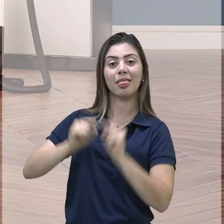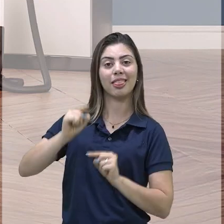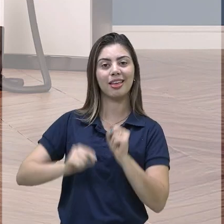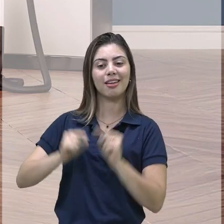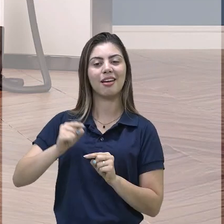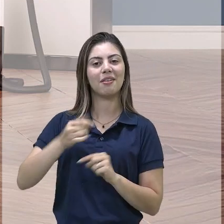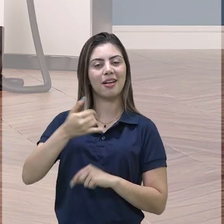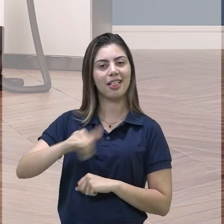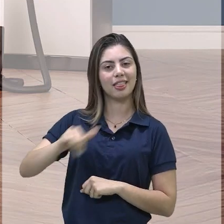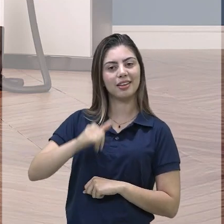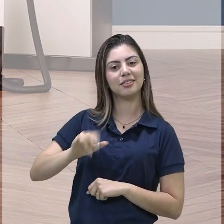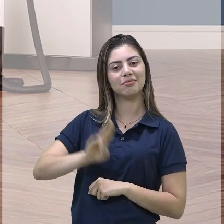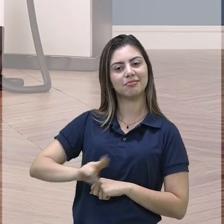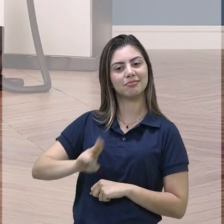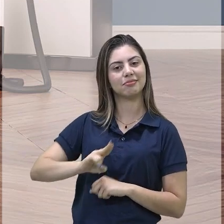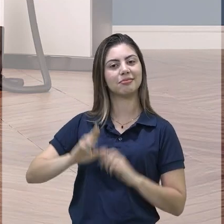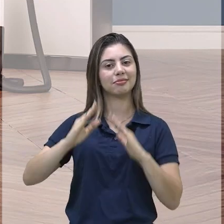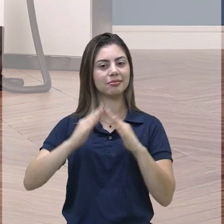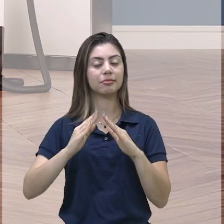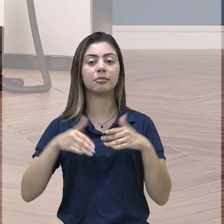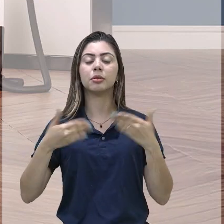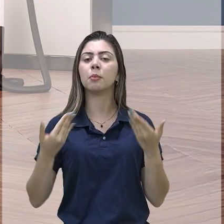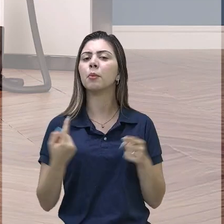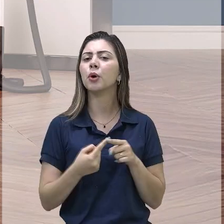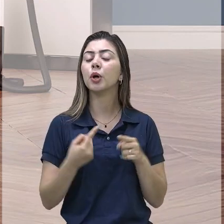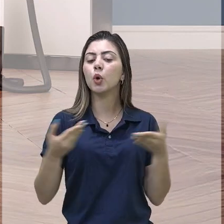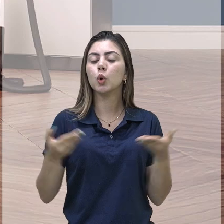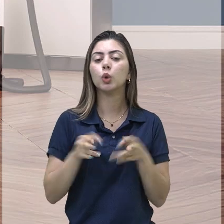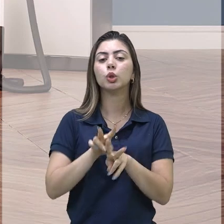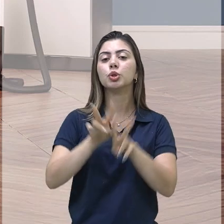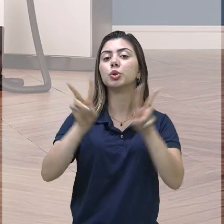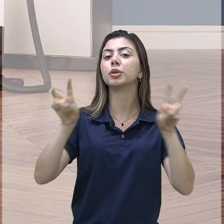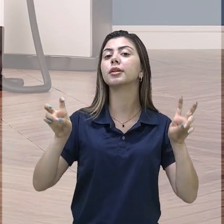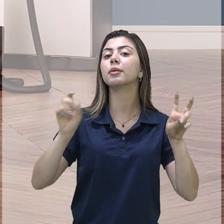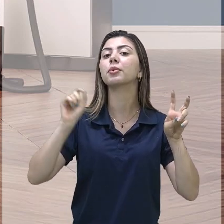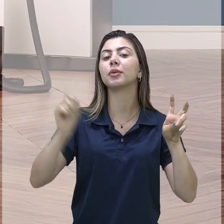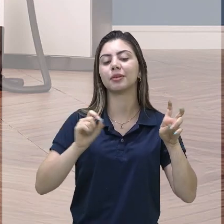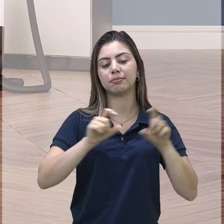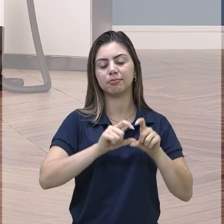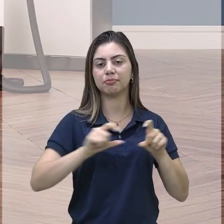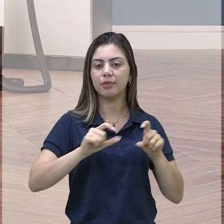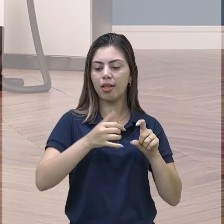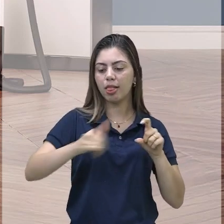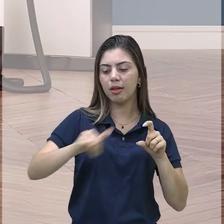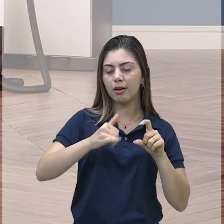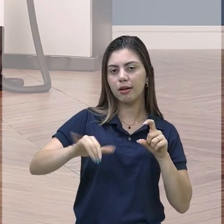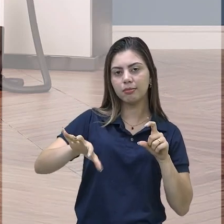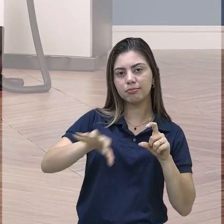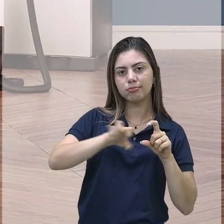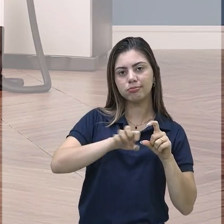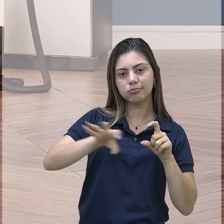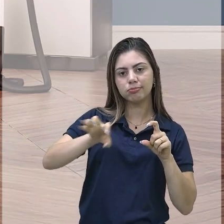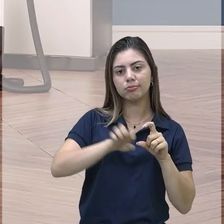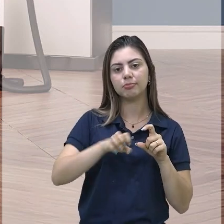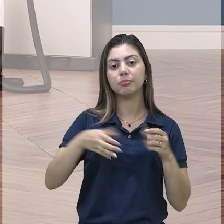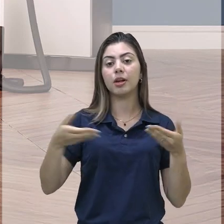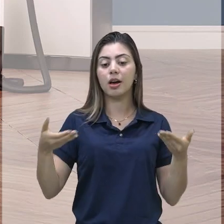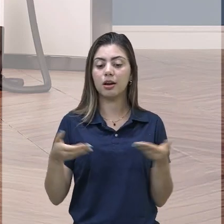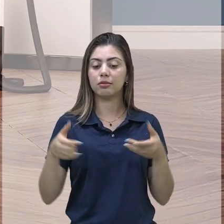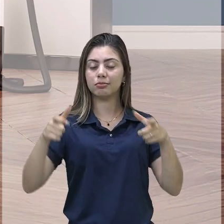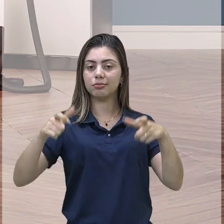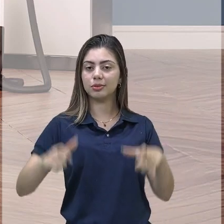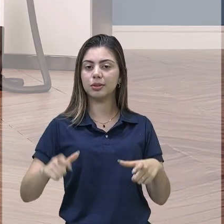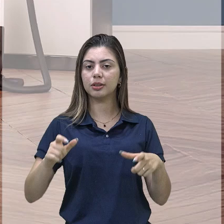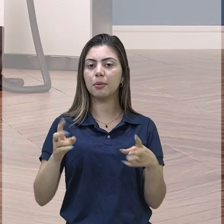exatamente porque nós vamos falar nesta aula sobre os receptores elétricos. E nesse ambiente que eu estou aqui, nós